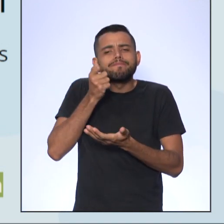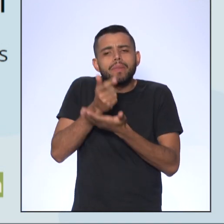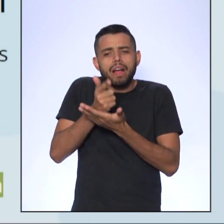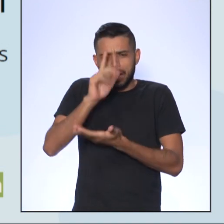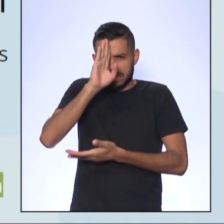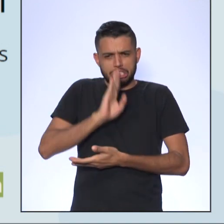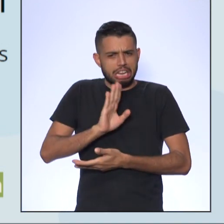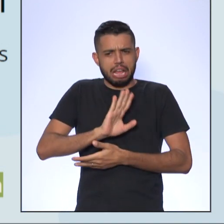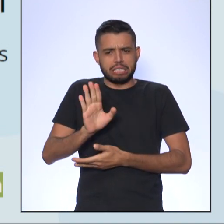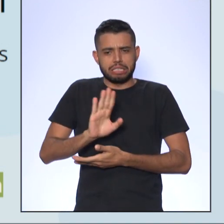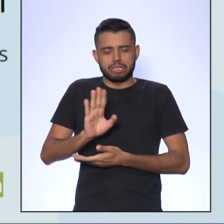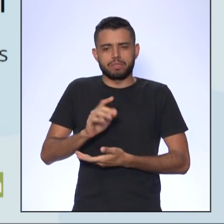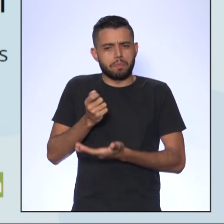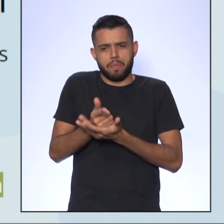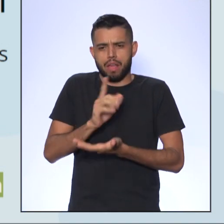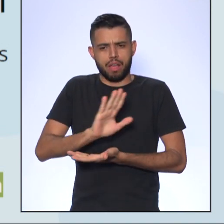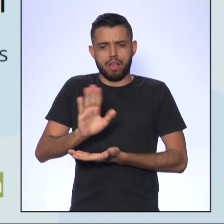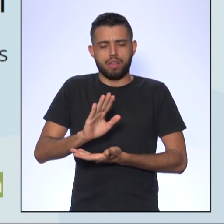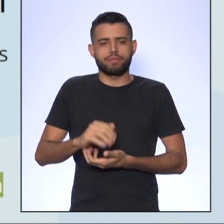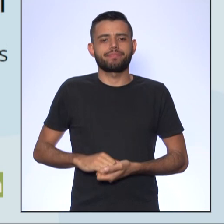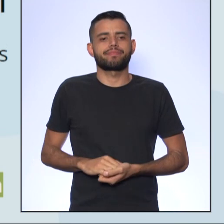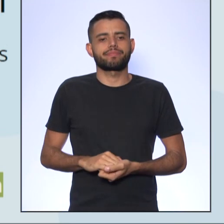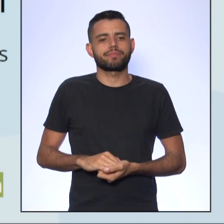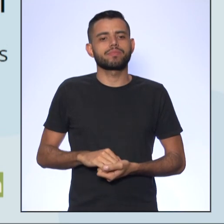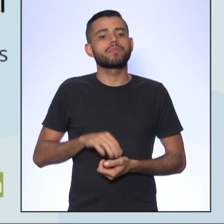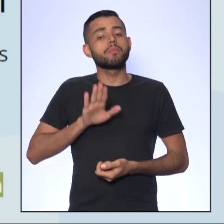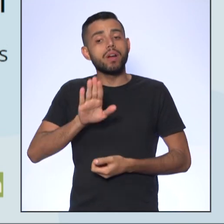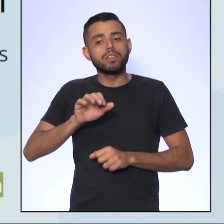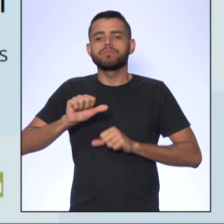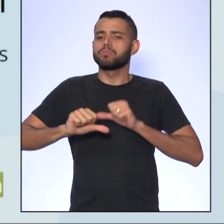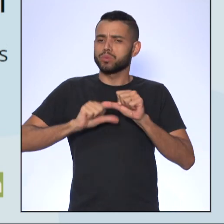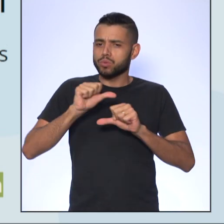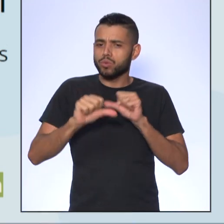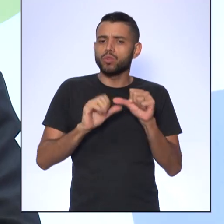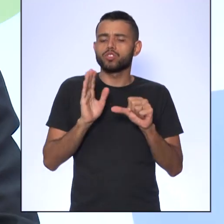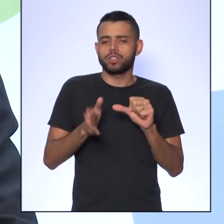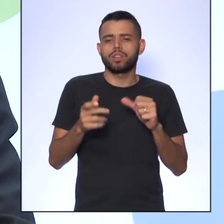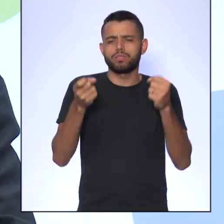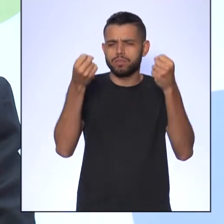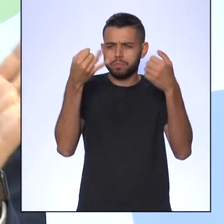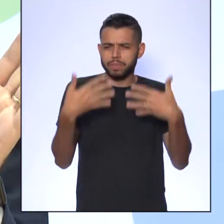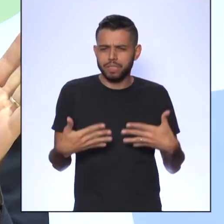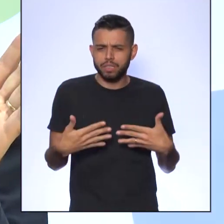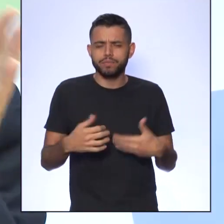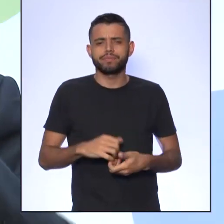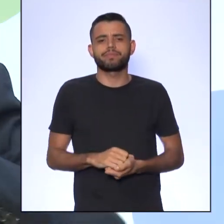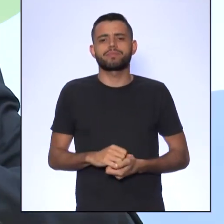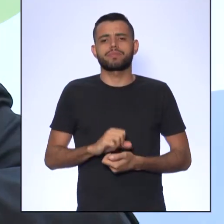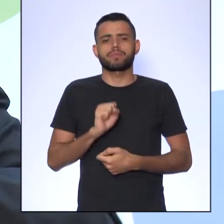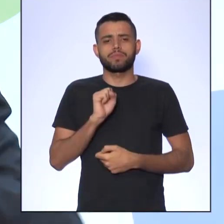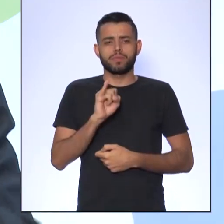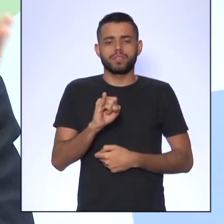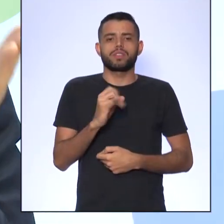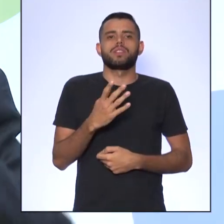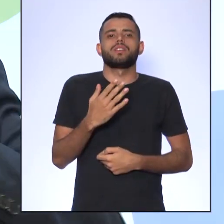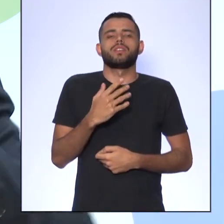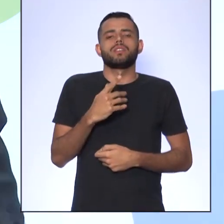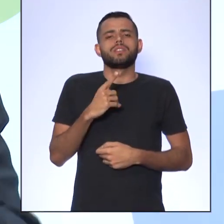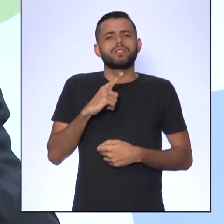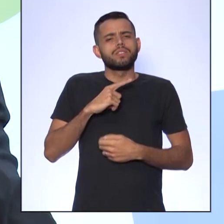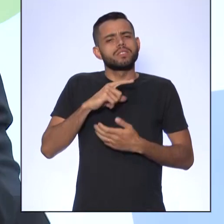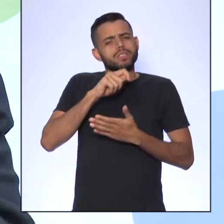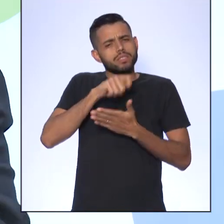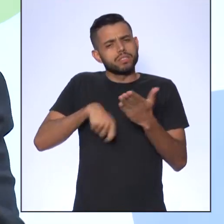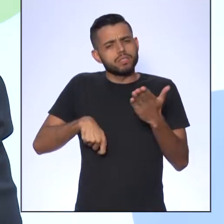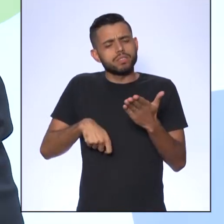Contudo, essa já foi uma modificação, aqui vai uma explicação importante. Se você fez lá o pedido de inscrição, não teve